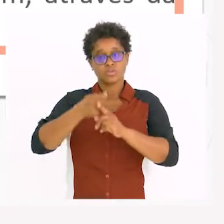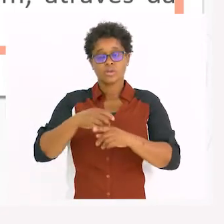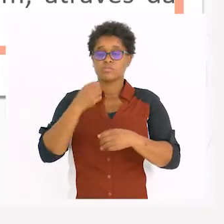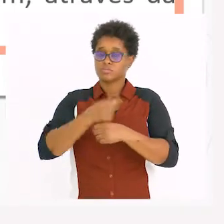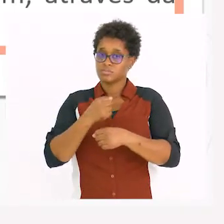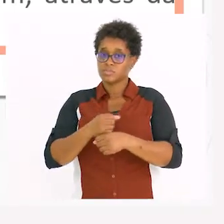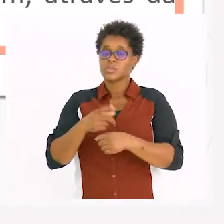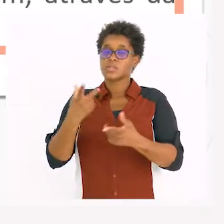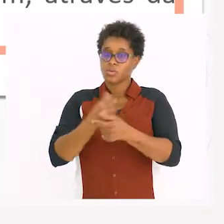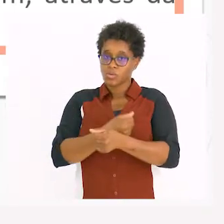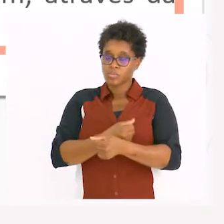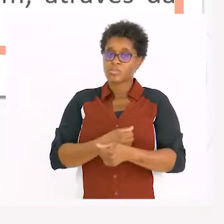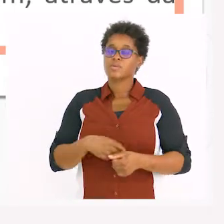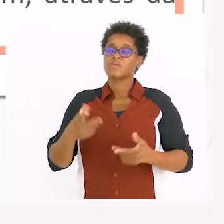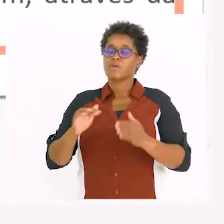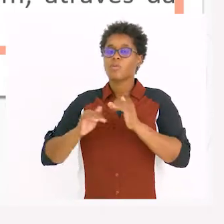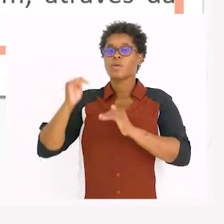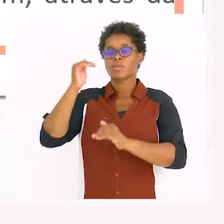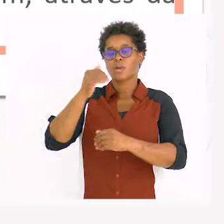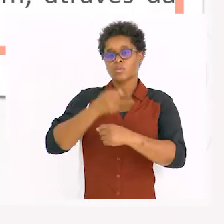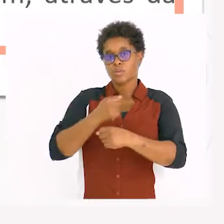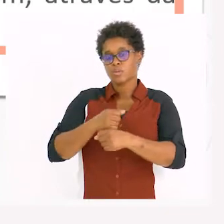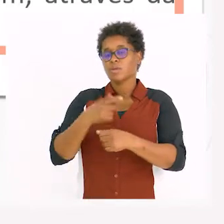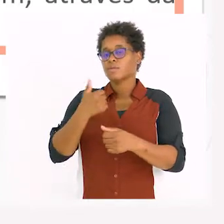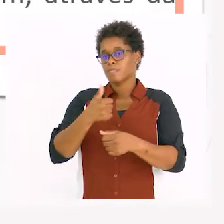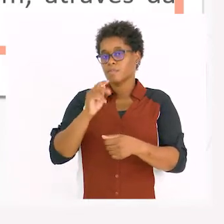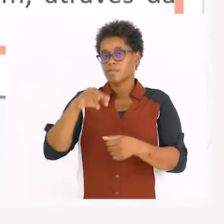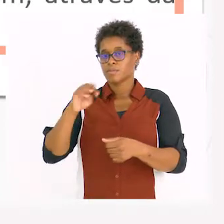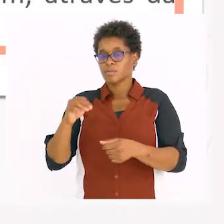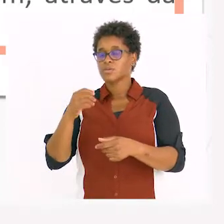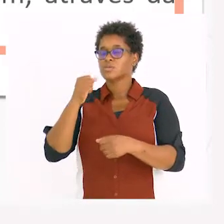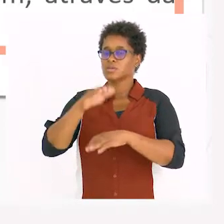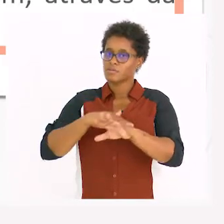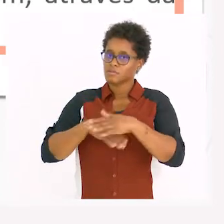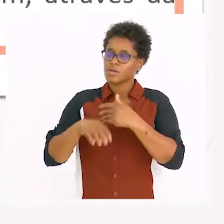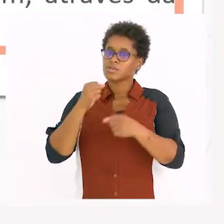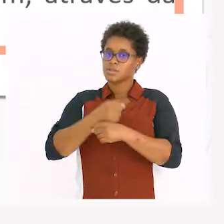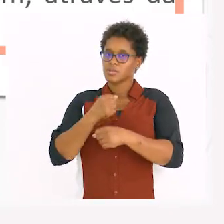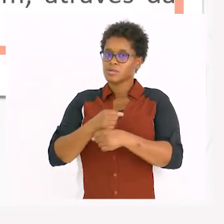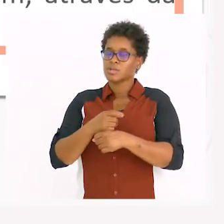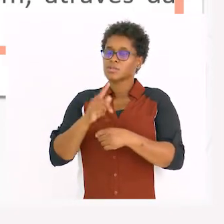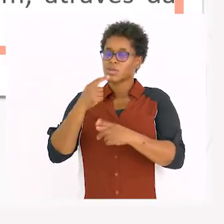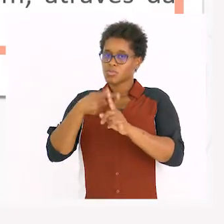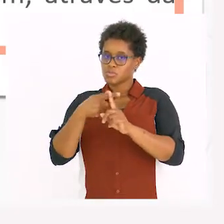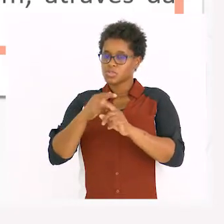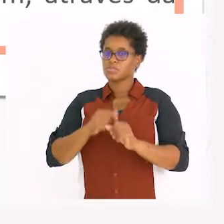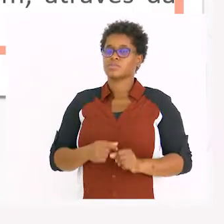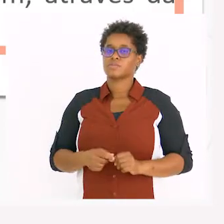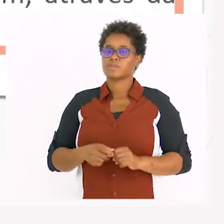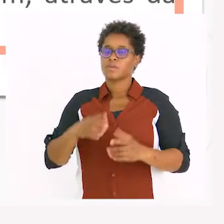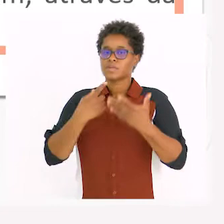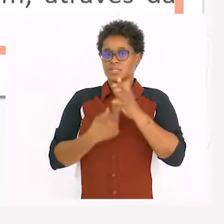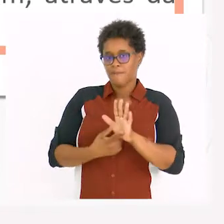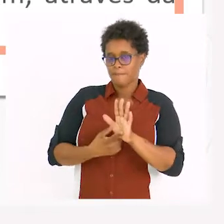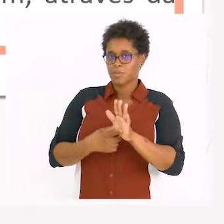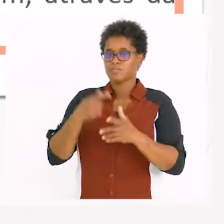o consumo, vai aumentar a produção de bens que produzem externalidades positivas. Como